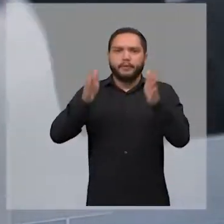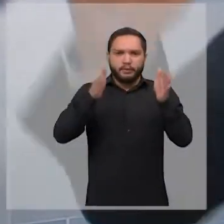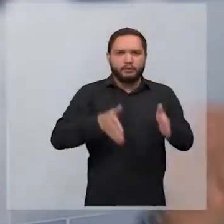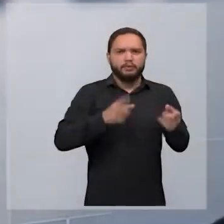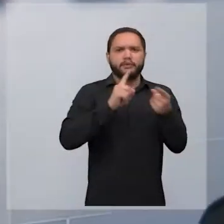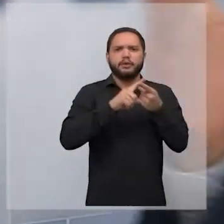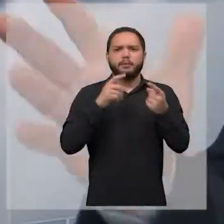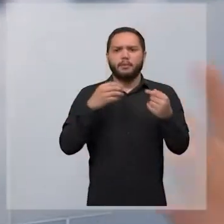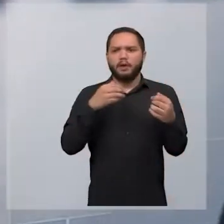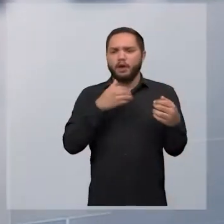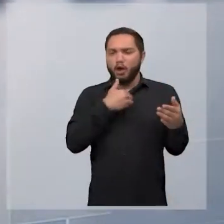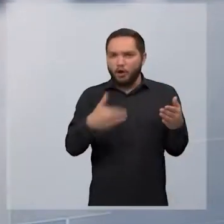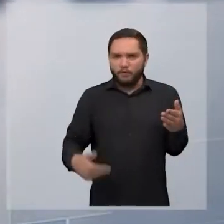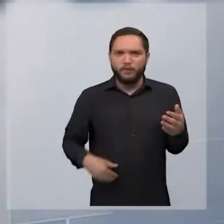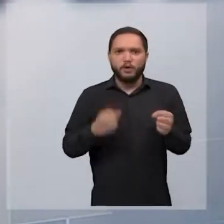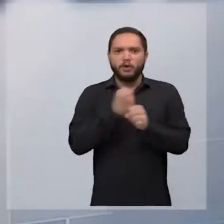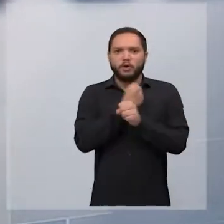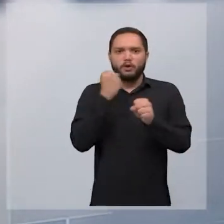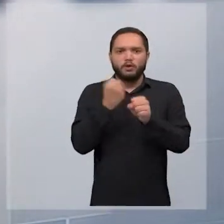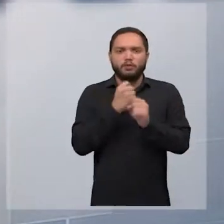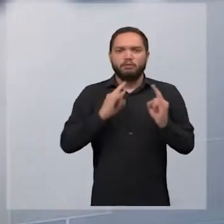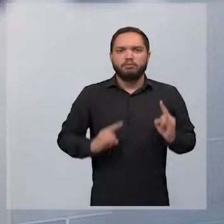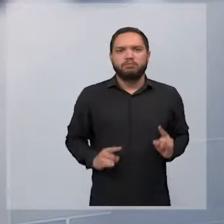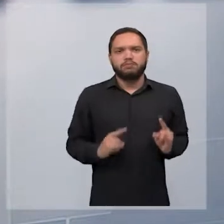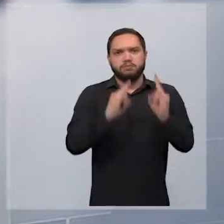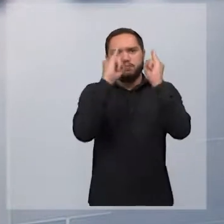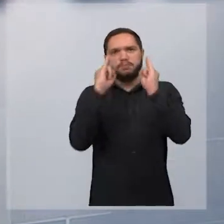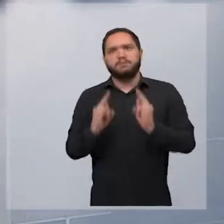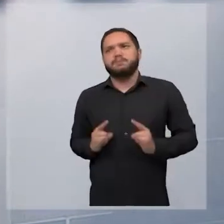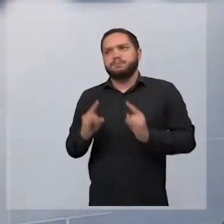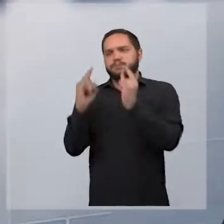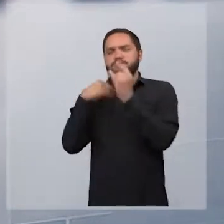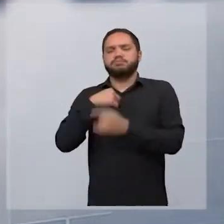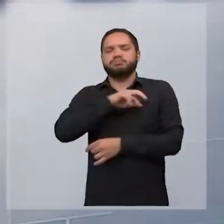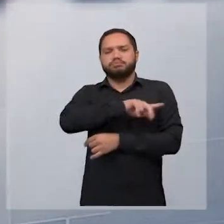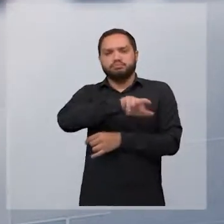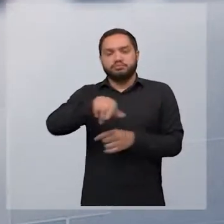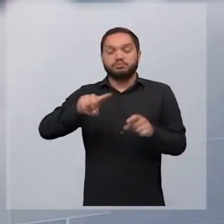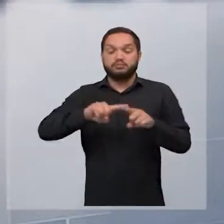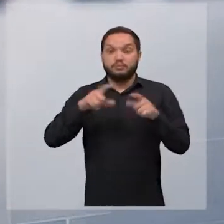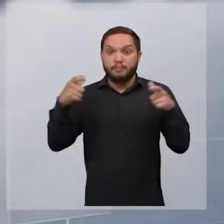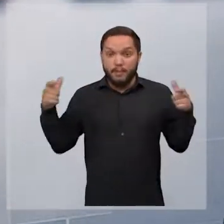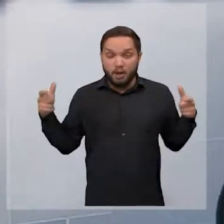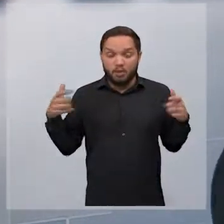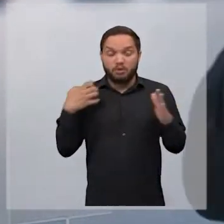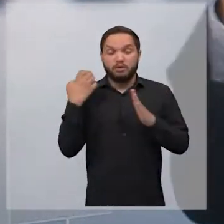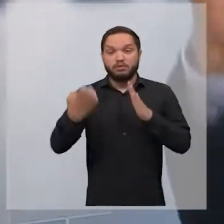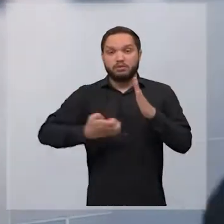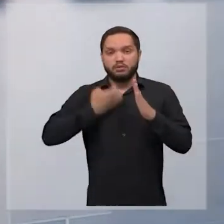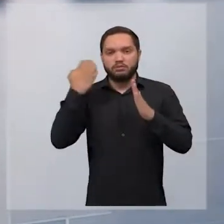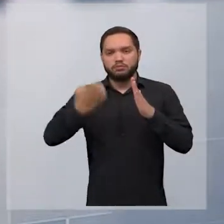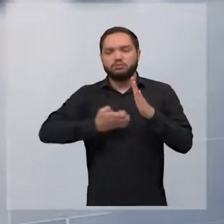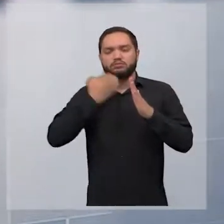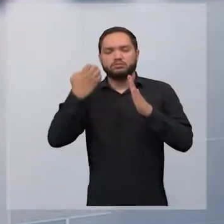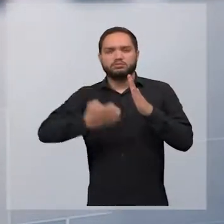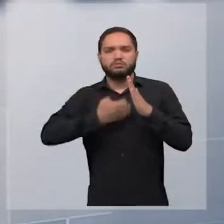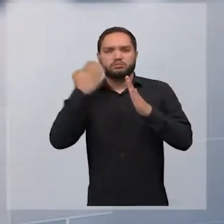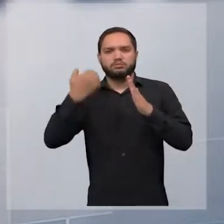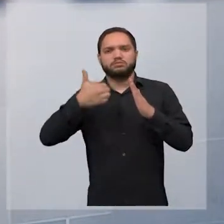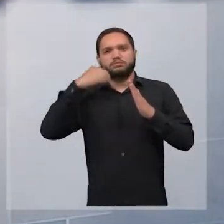seja de 4 andares. Mas a maioria dos empreendimentos é acima de 10, 12